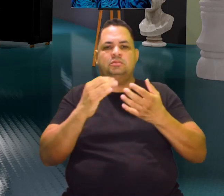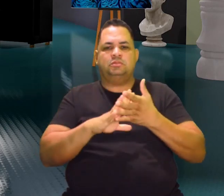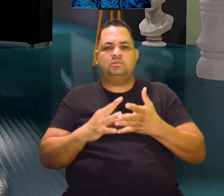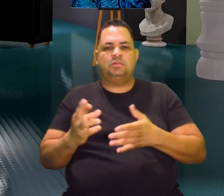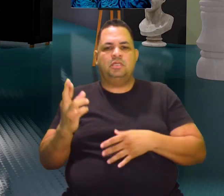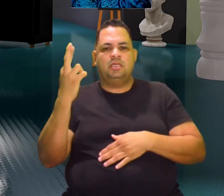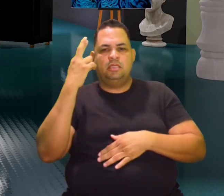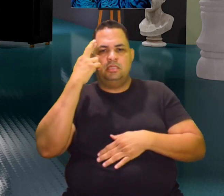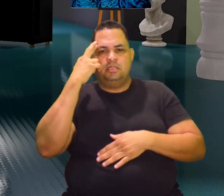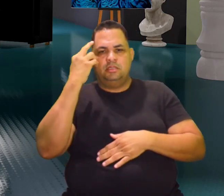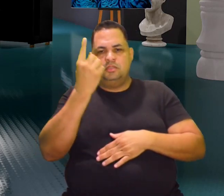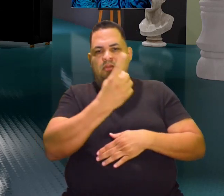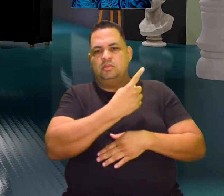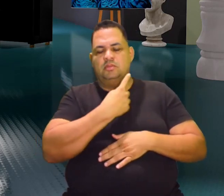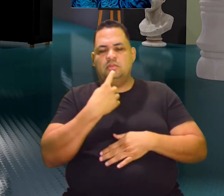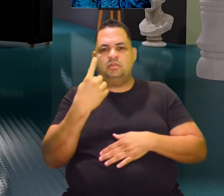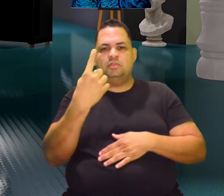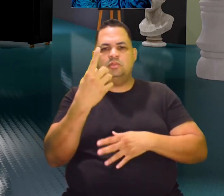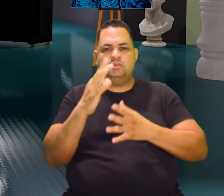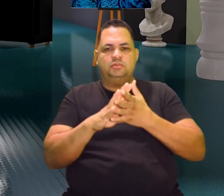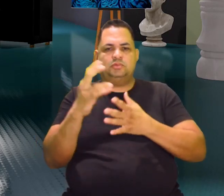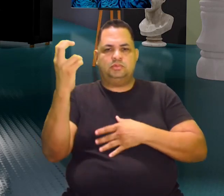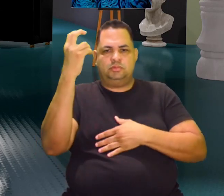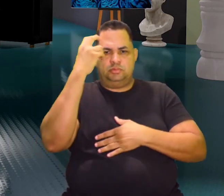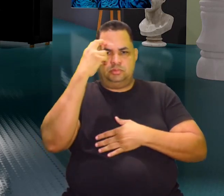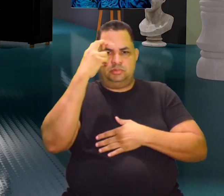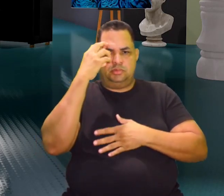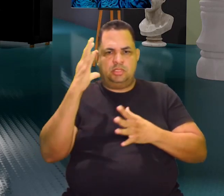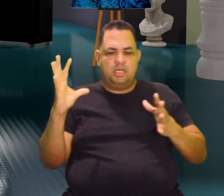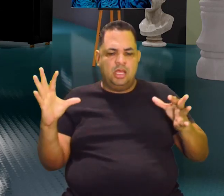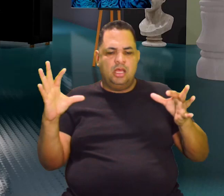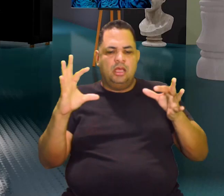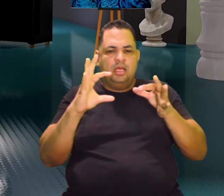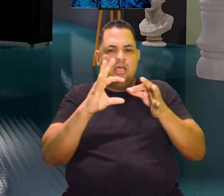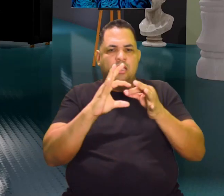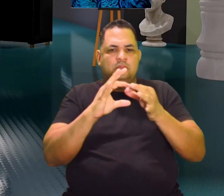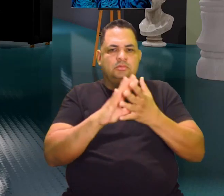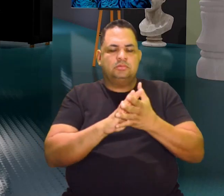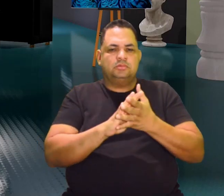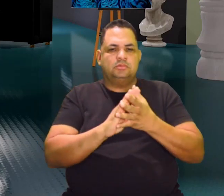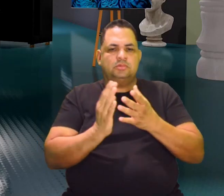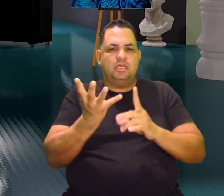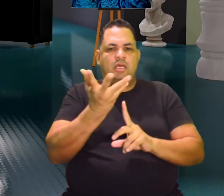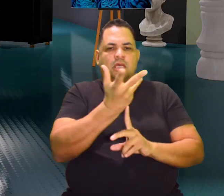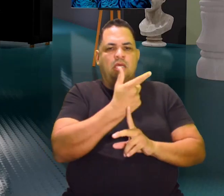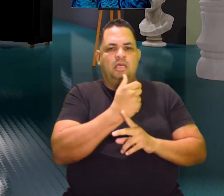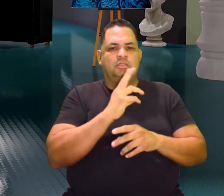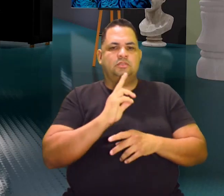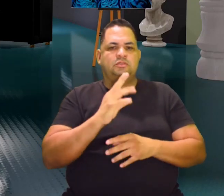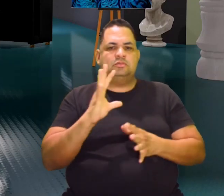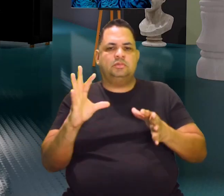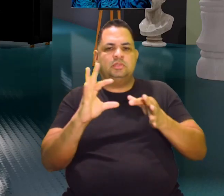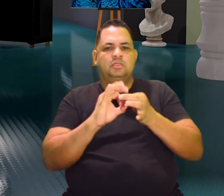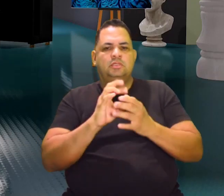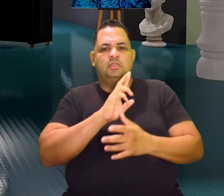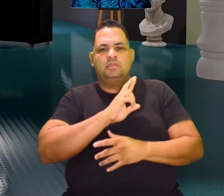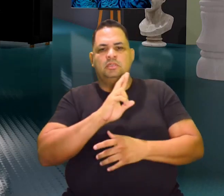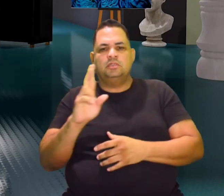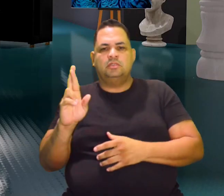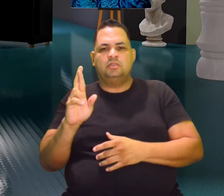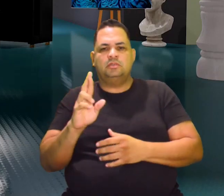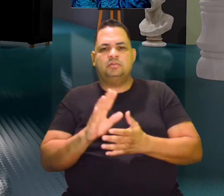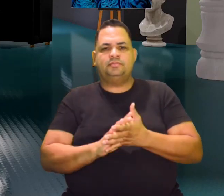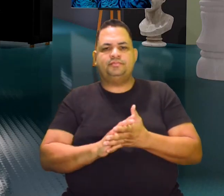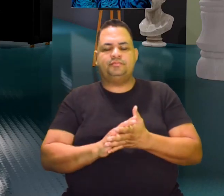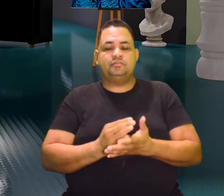cultura. Vocês vão perceber que a arte está sempre ligada à religião. Isso mesmo, certo? Também é da nossa